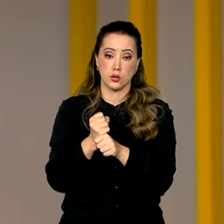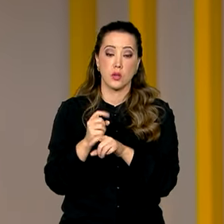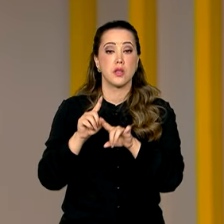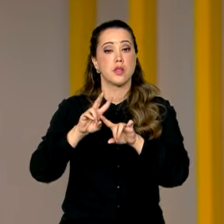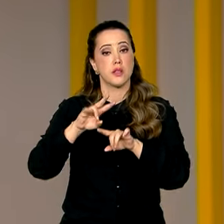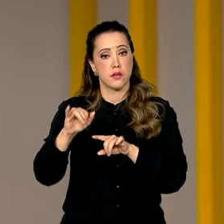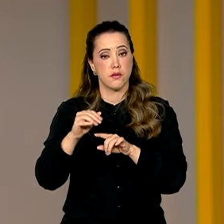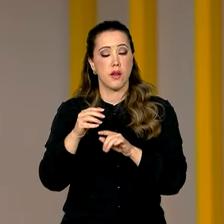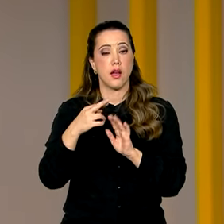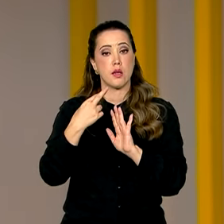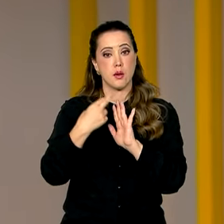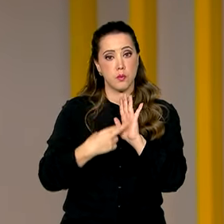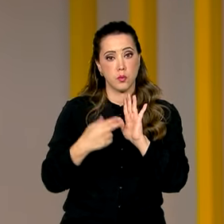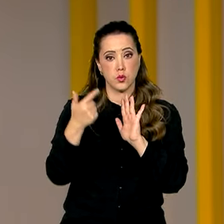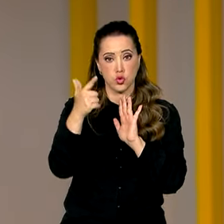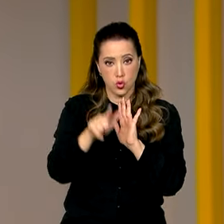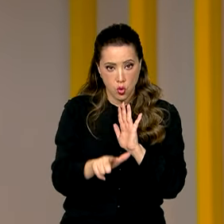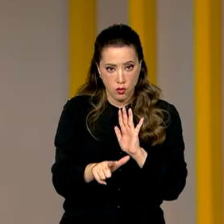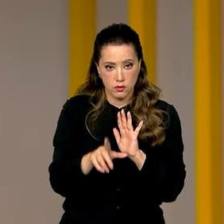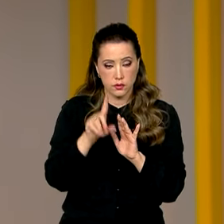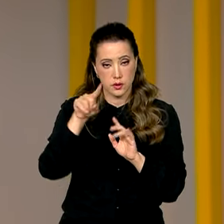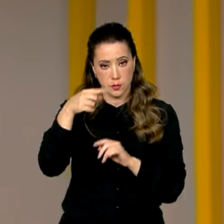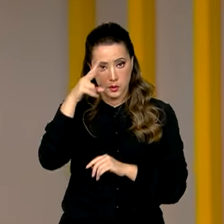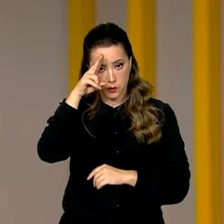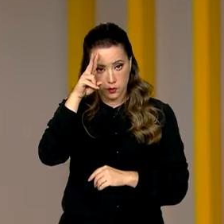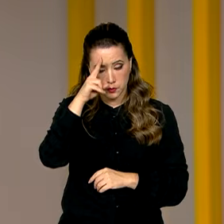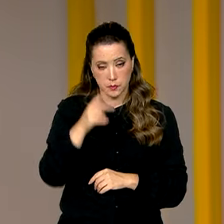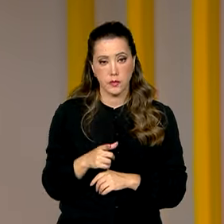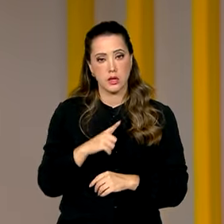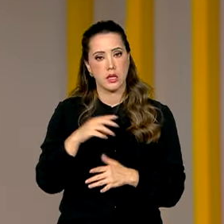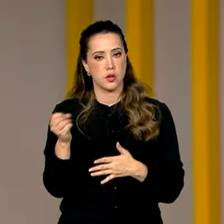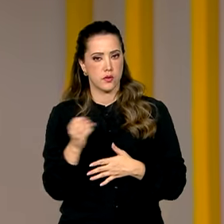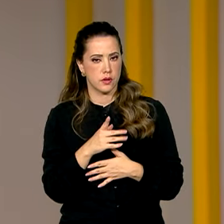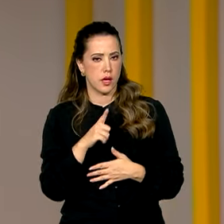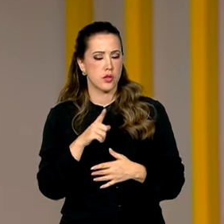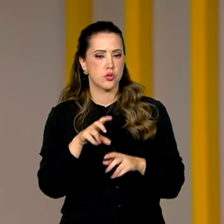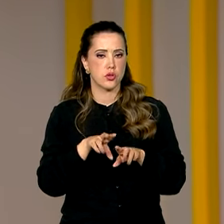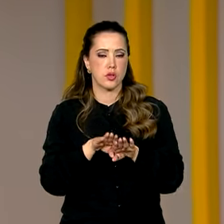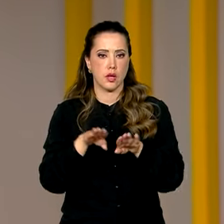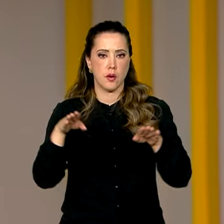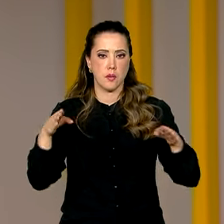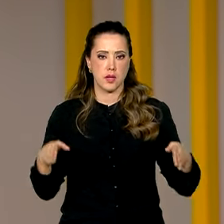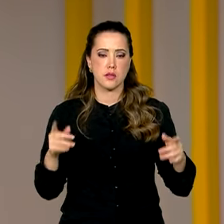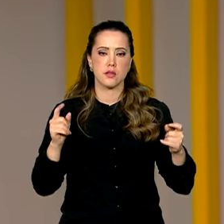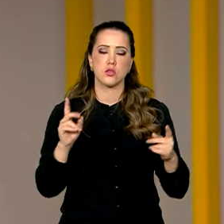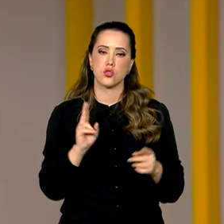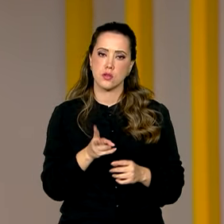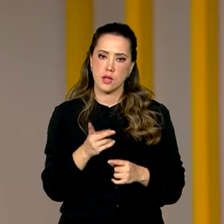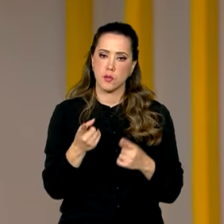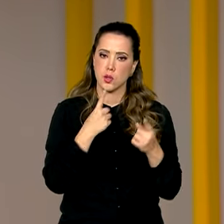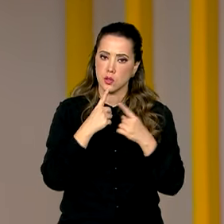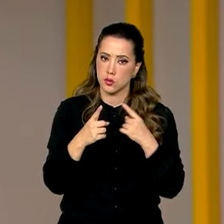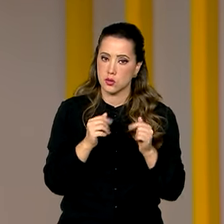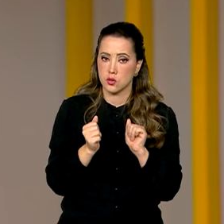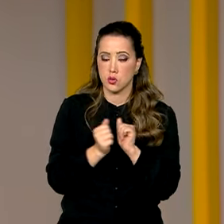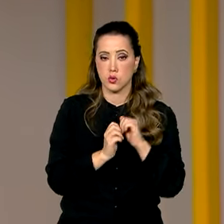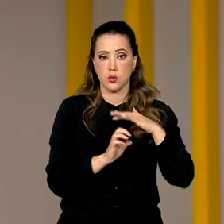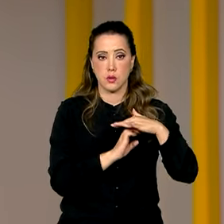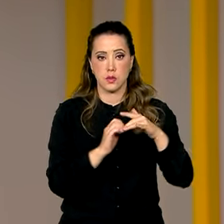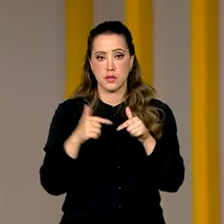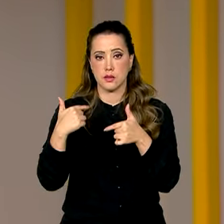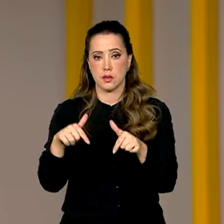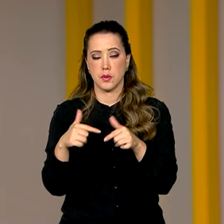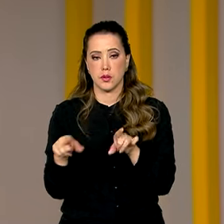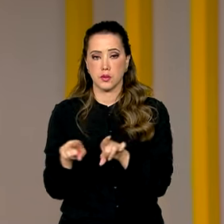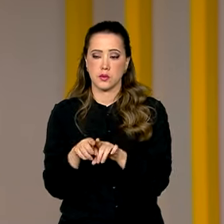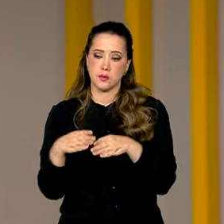será republicada na próxima segunda-feira. Entre as novidades, uma mesa permanente de negociação com empresas,